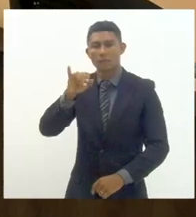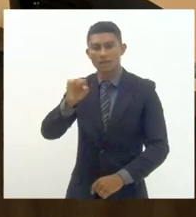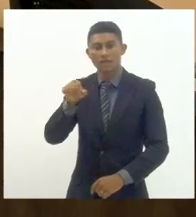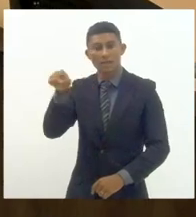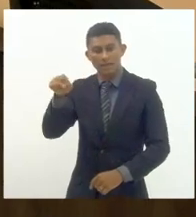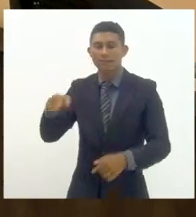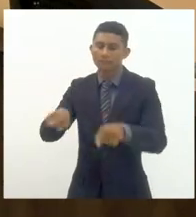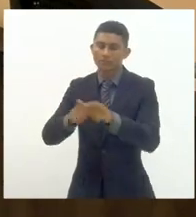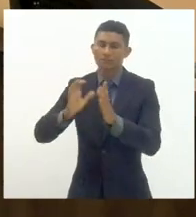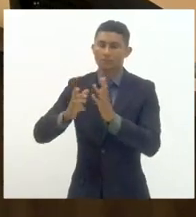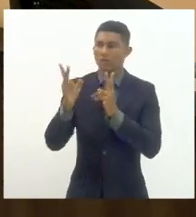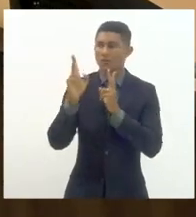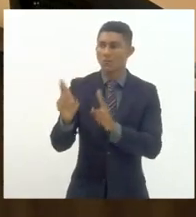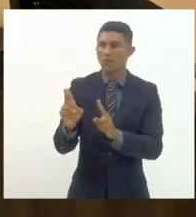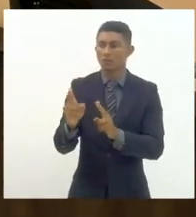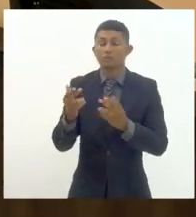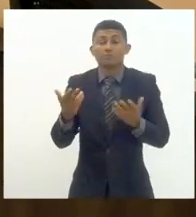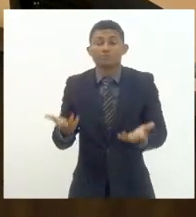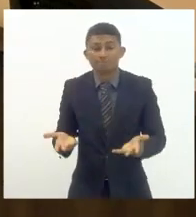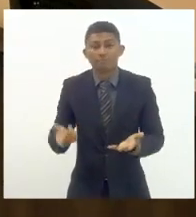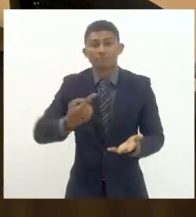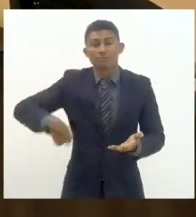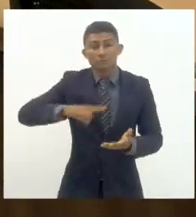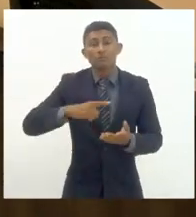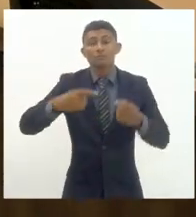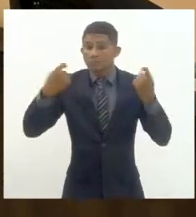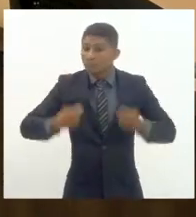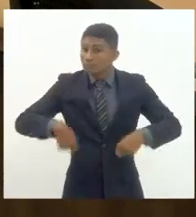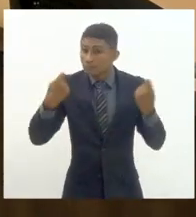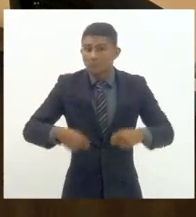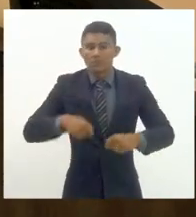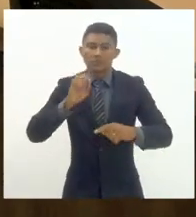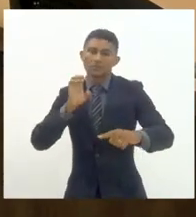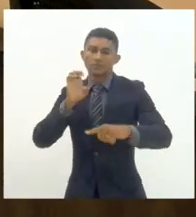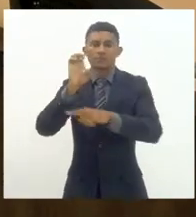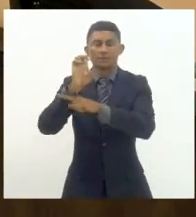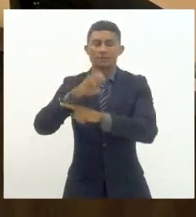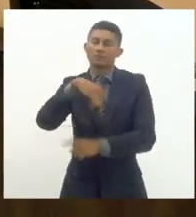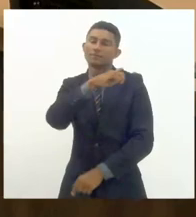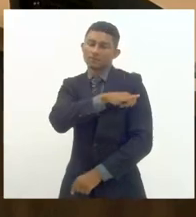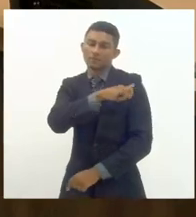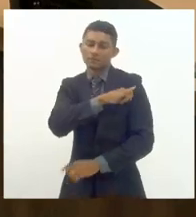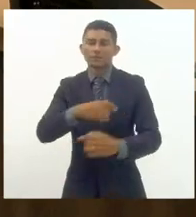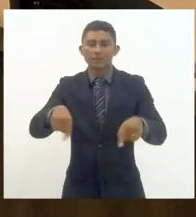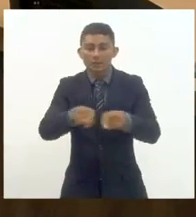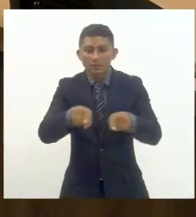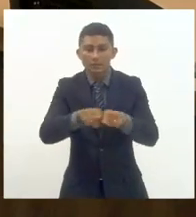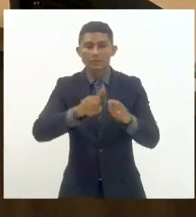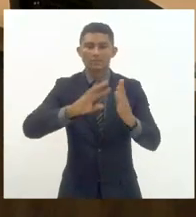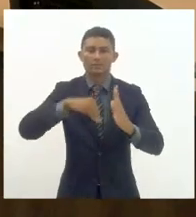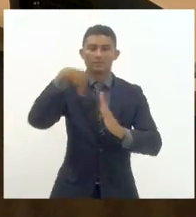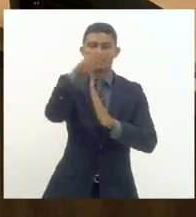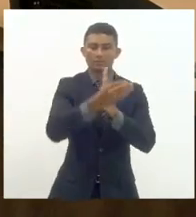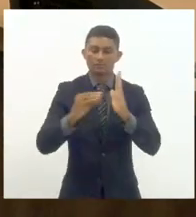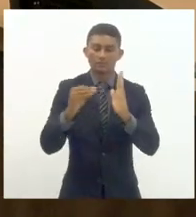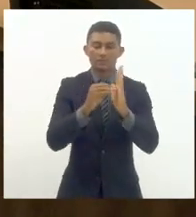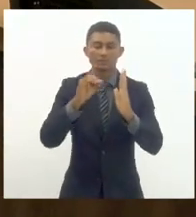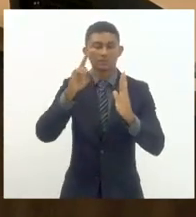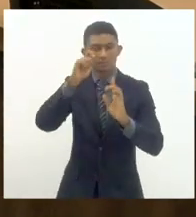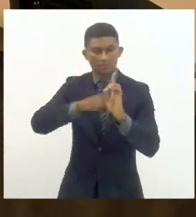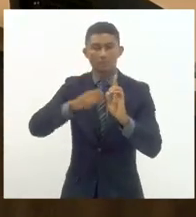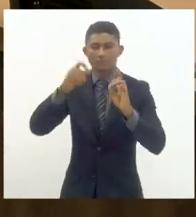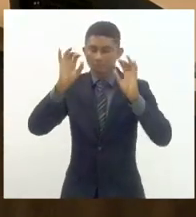partido, e nada mais justo do que a gente ter no âmbito do Estado do Rio de Janeiro, considerando, senhor presidente,